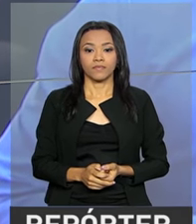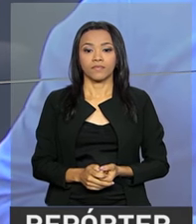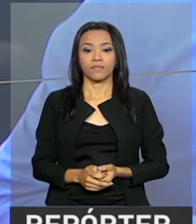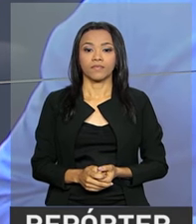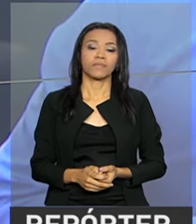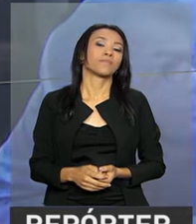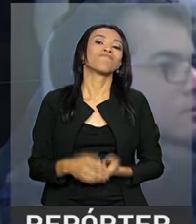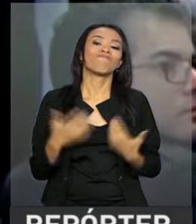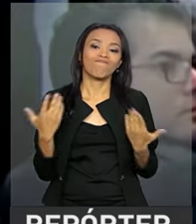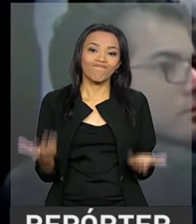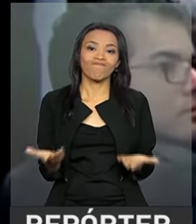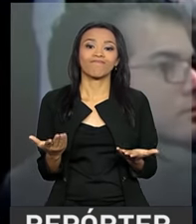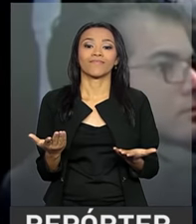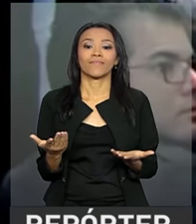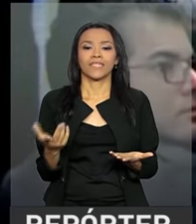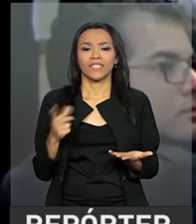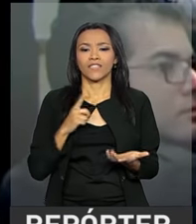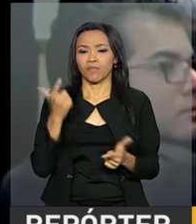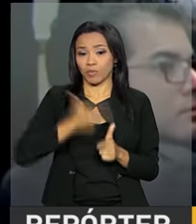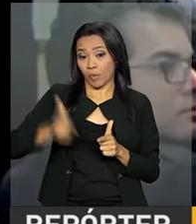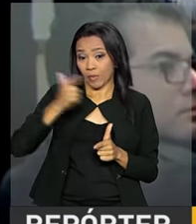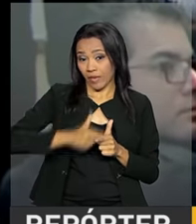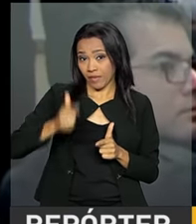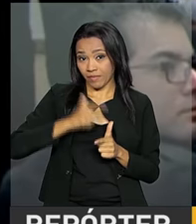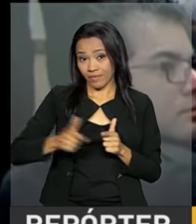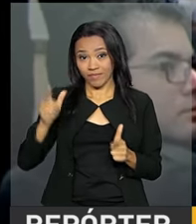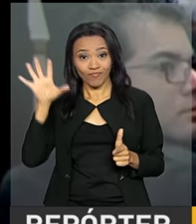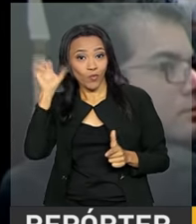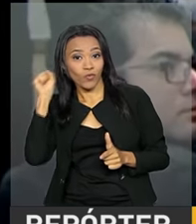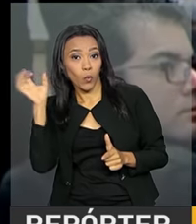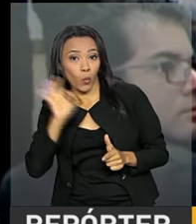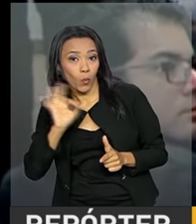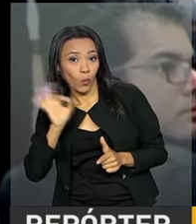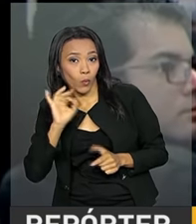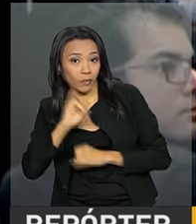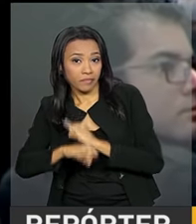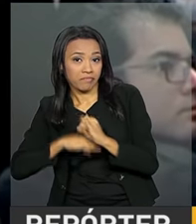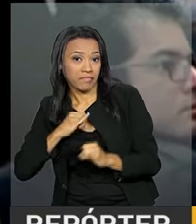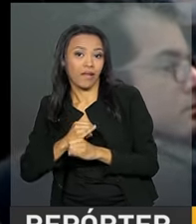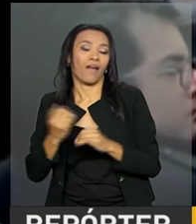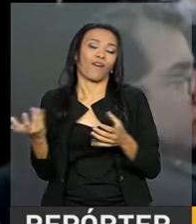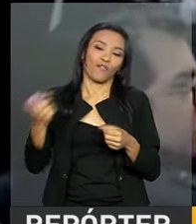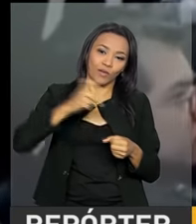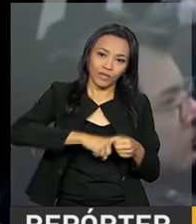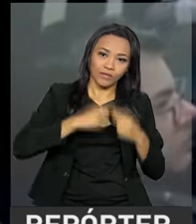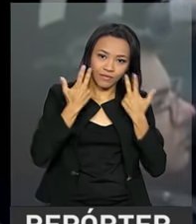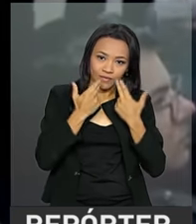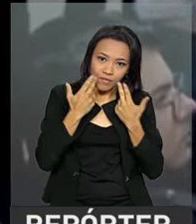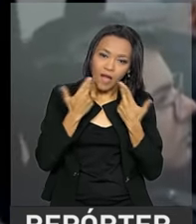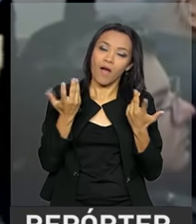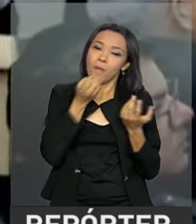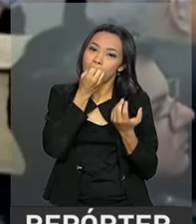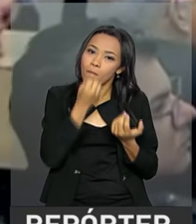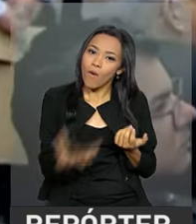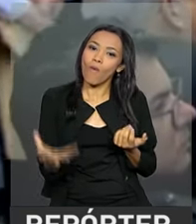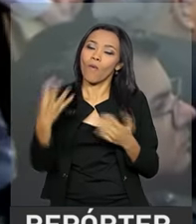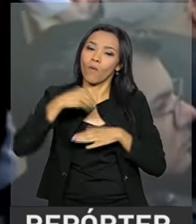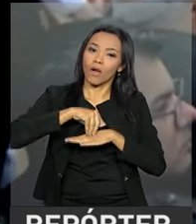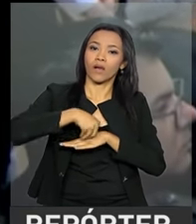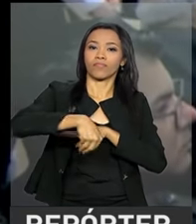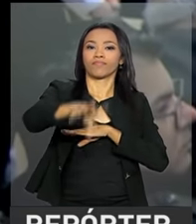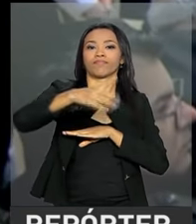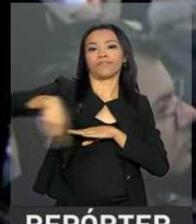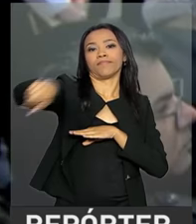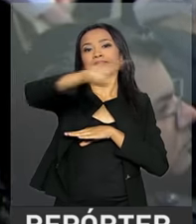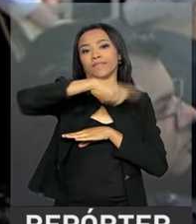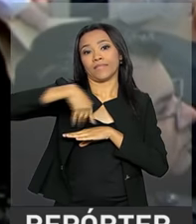Oi, Leandro, pois é, a gente teve um probleminha aí de conexão com a internet, mas agora consegui voltar para dar notícia boa aí para a produção